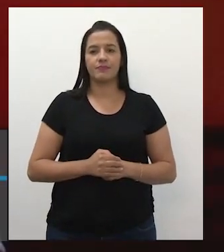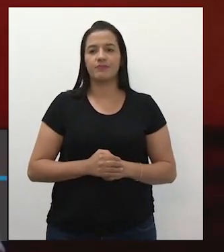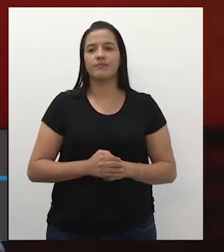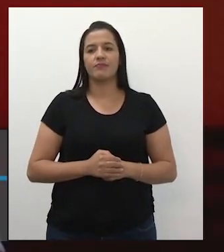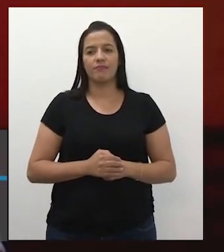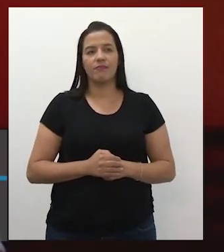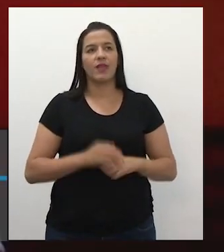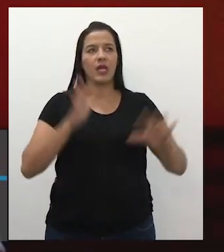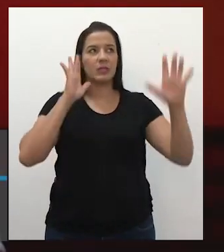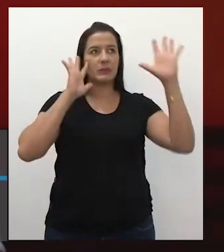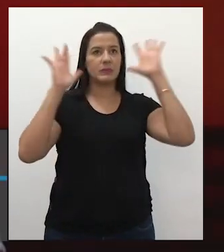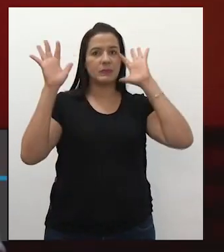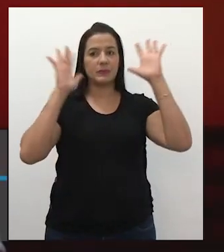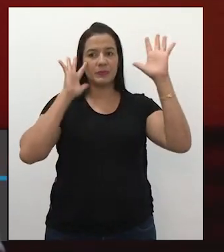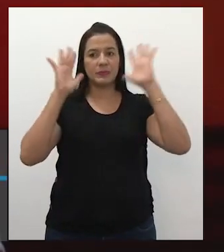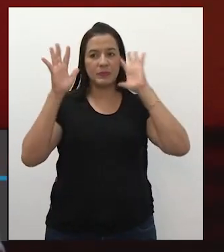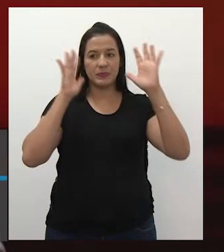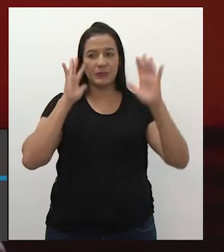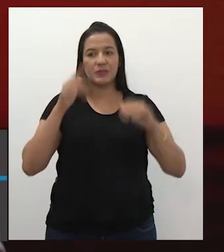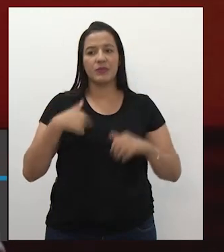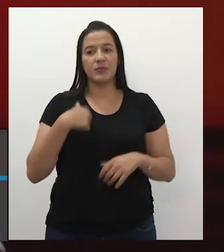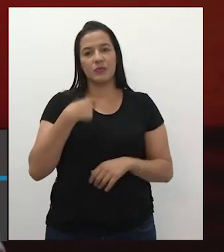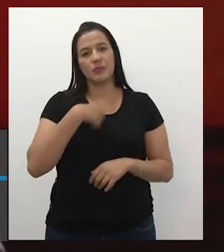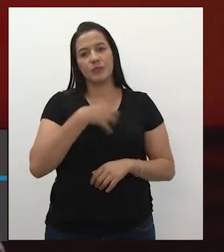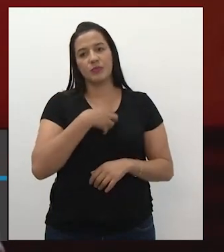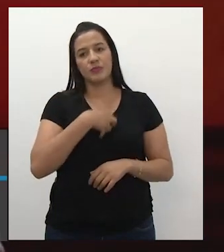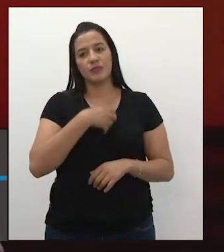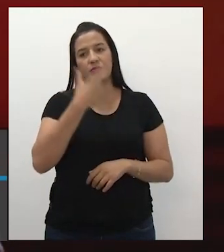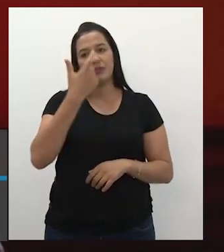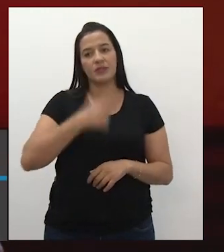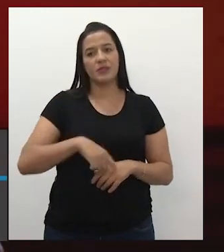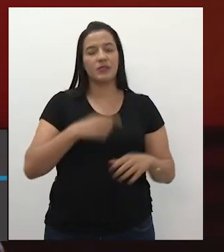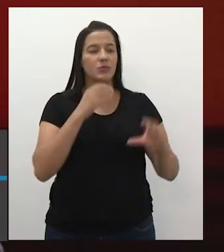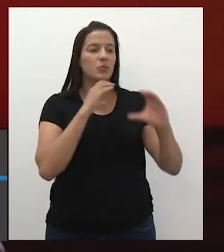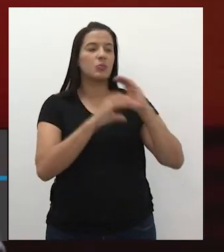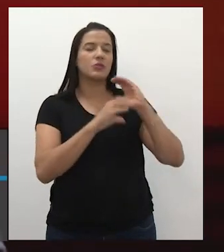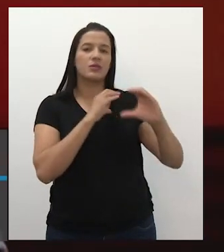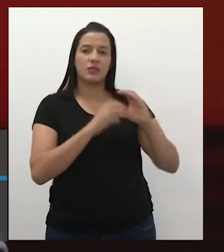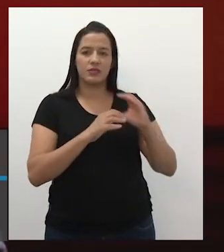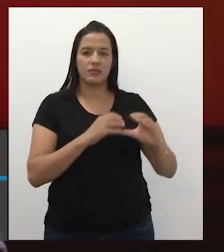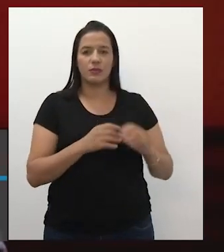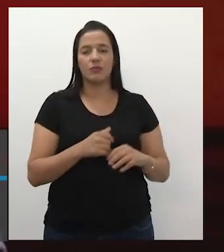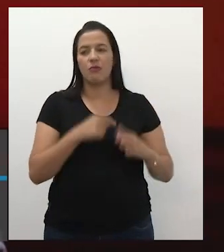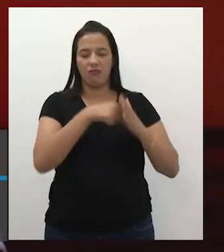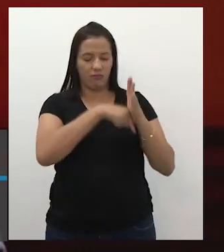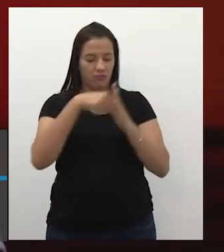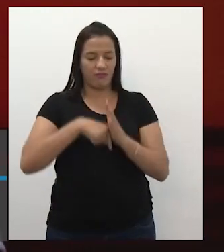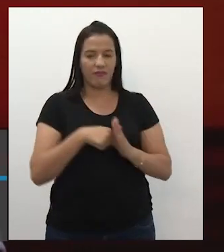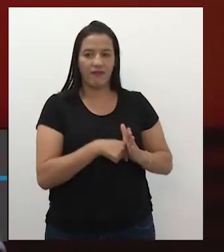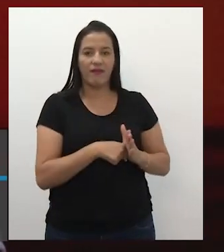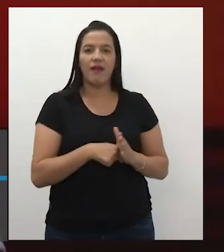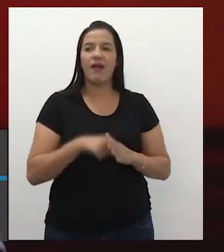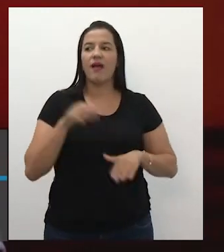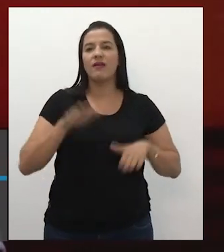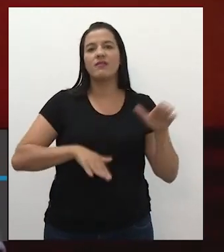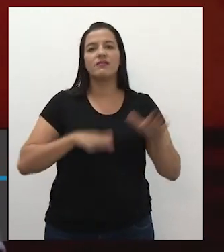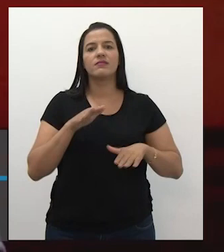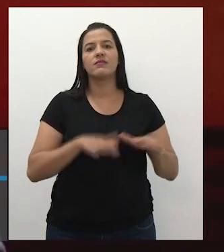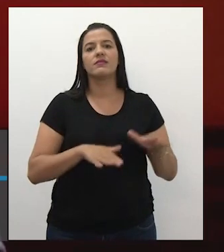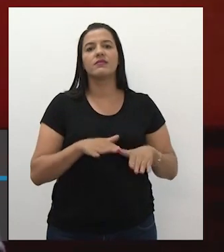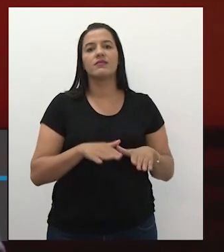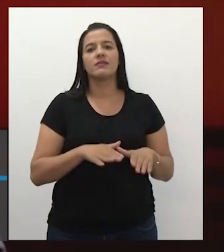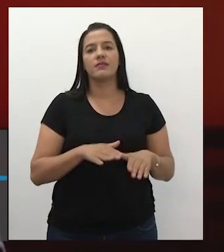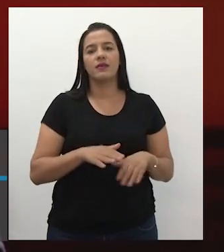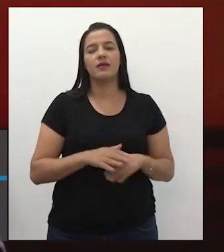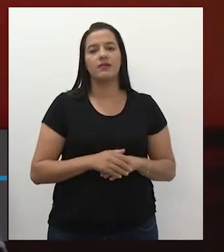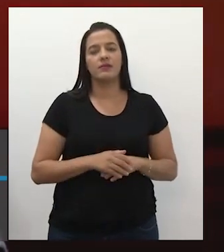analisando agora meu próprio comportamento nessas situações comunicativas. Tem hora que